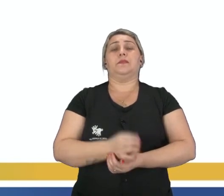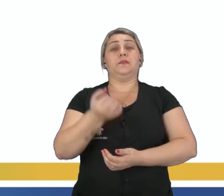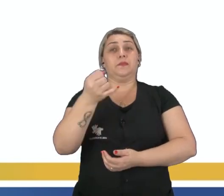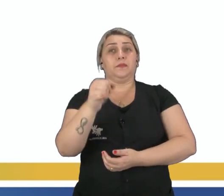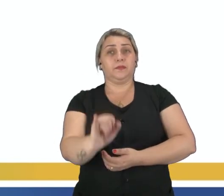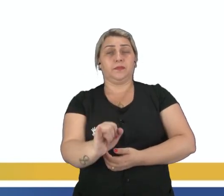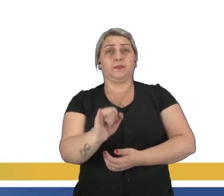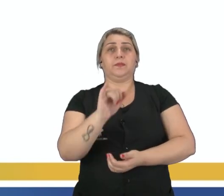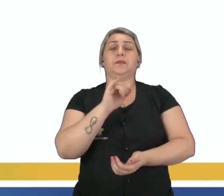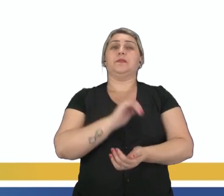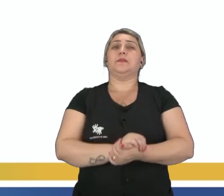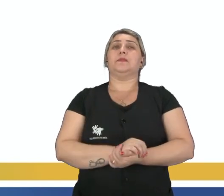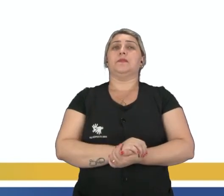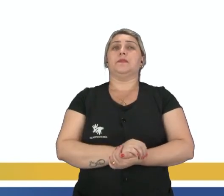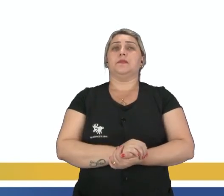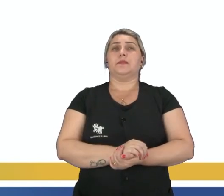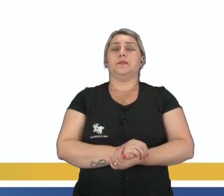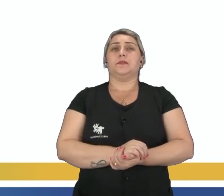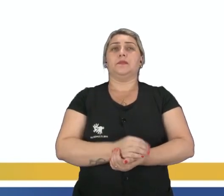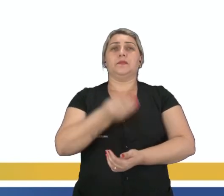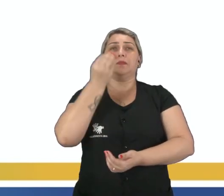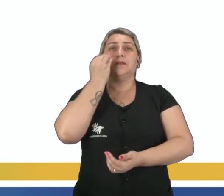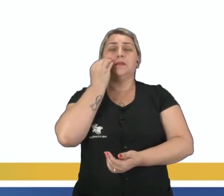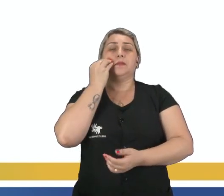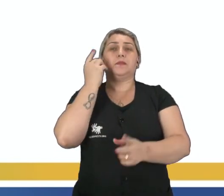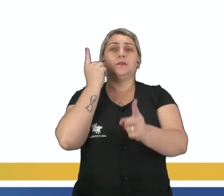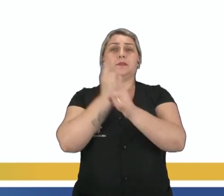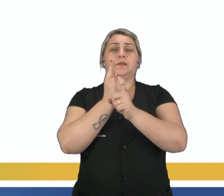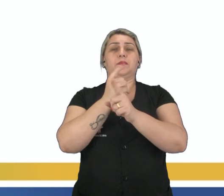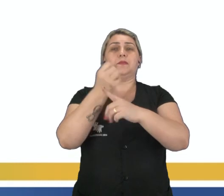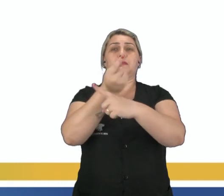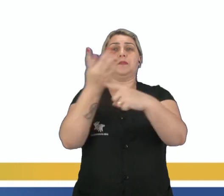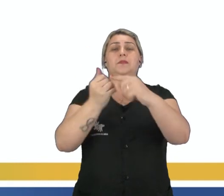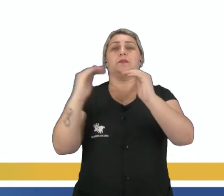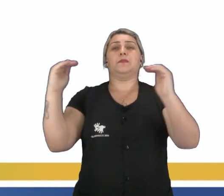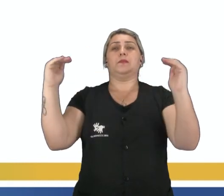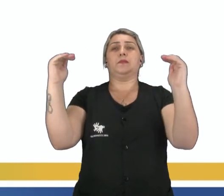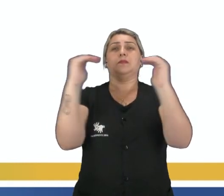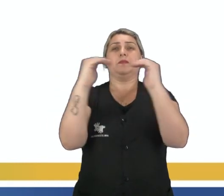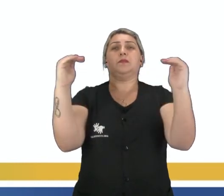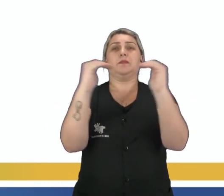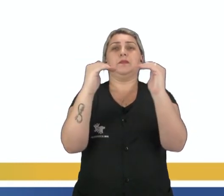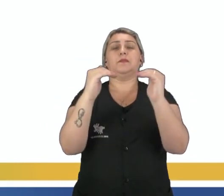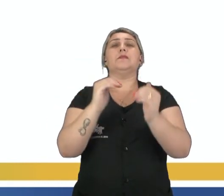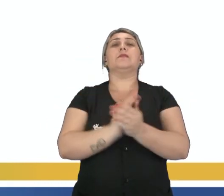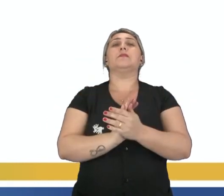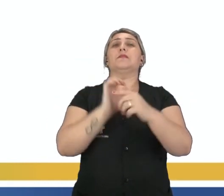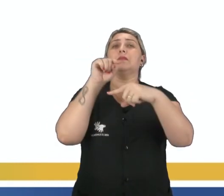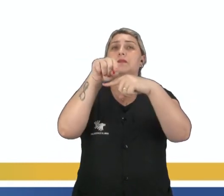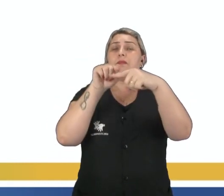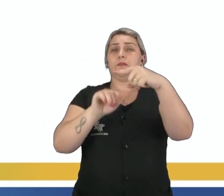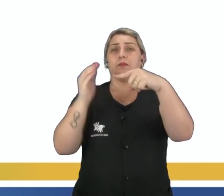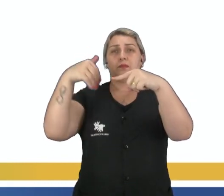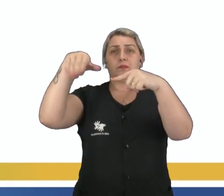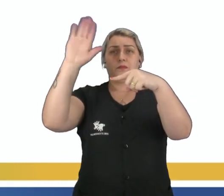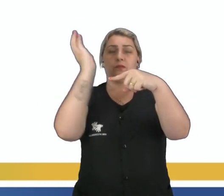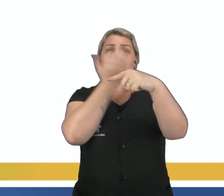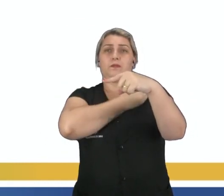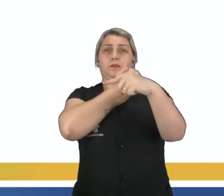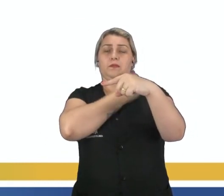Se eu pegar e tentar encontrar uma fração equivalente, eu vou dividir pelo